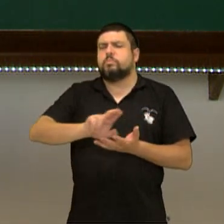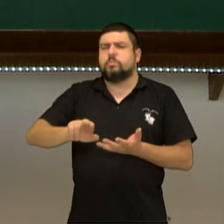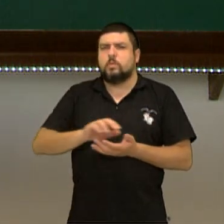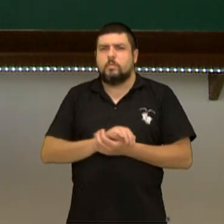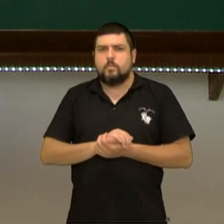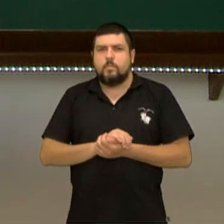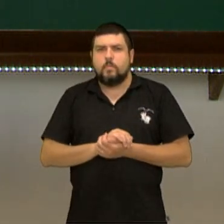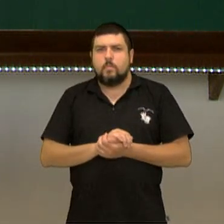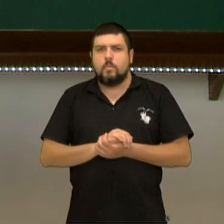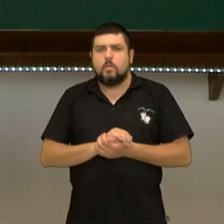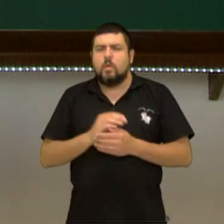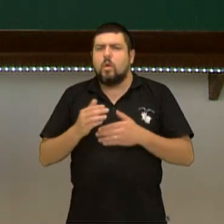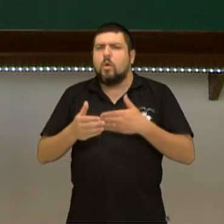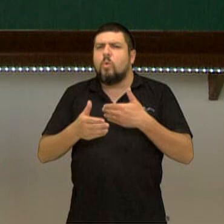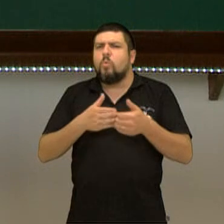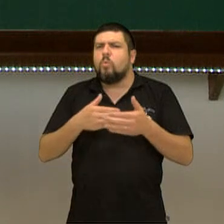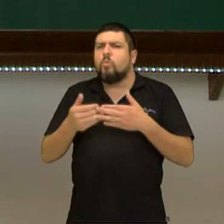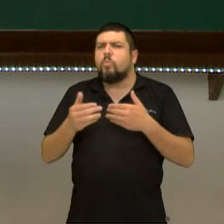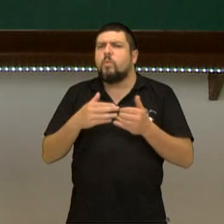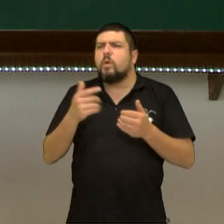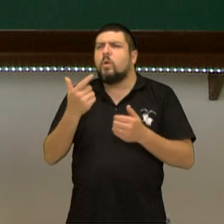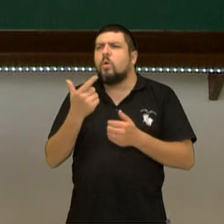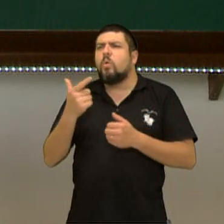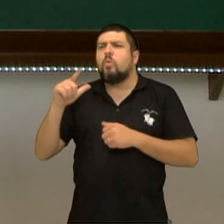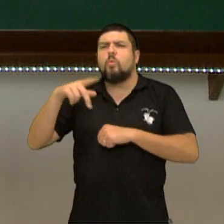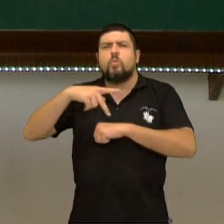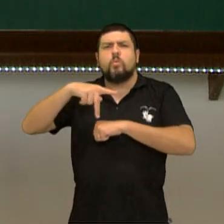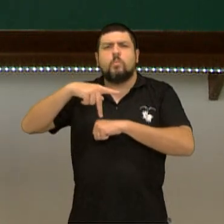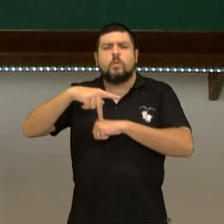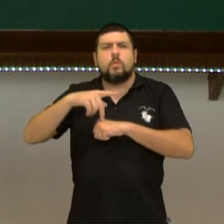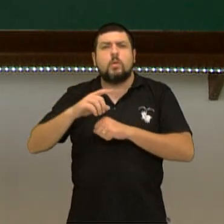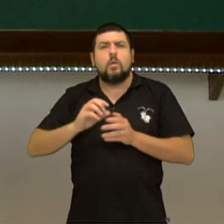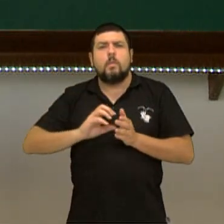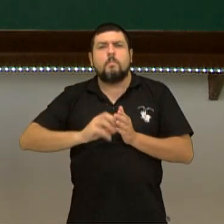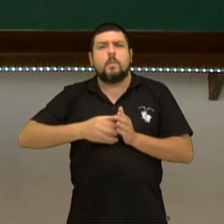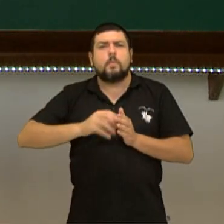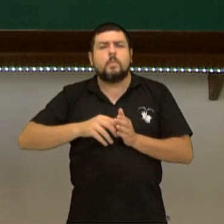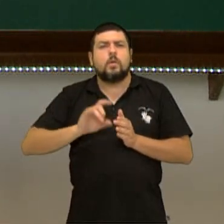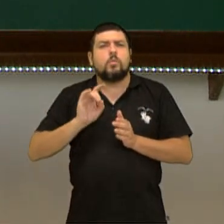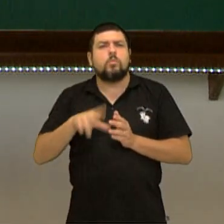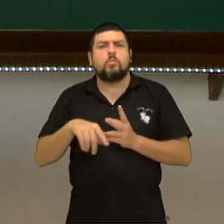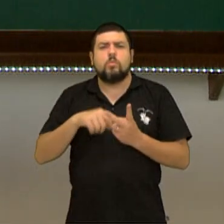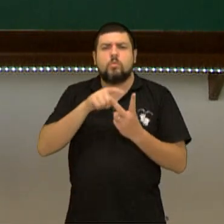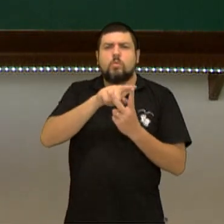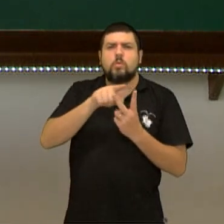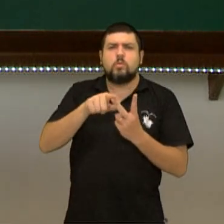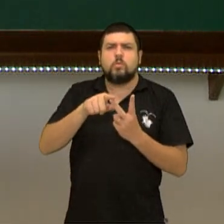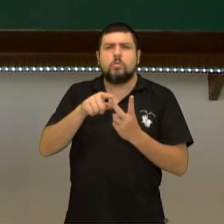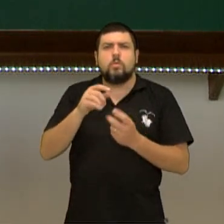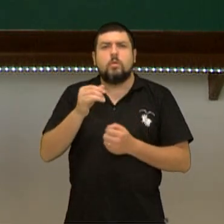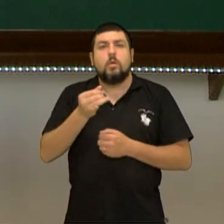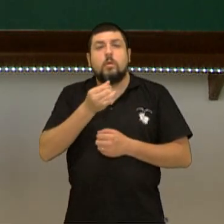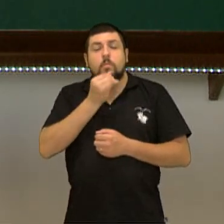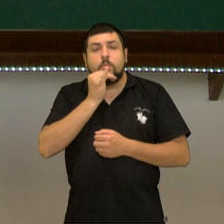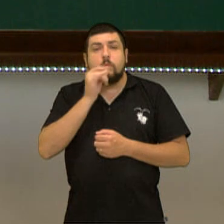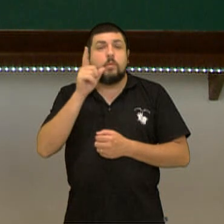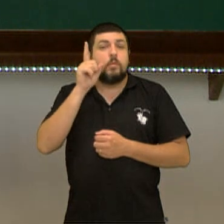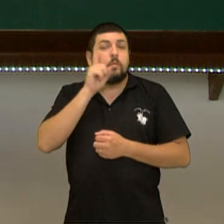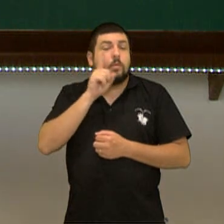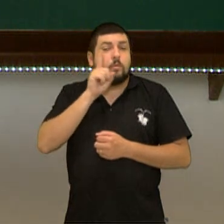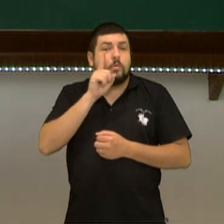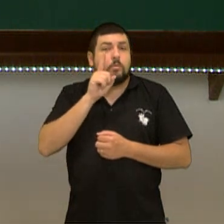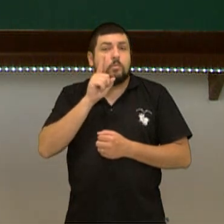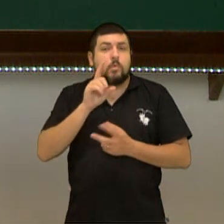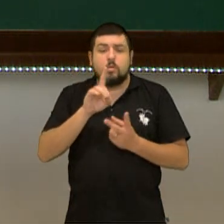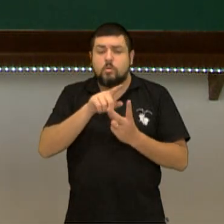democrático, digamos assim, teriam pelo menos 2 partidos, né? Uma ideia de bipartidarismo, como é o caso da democracia norte-americana, que